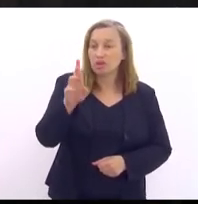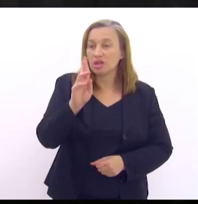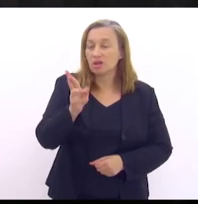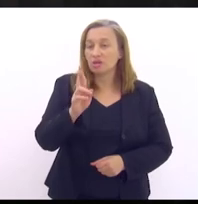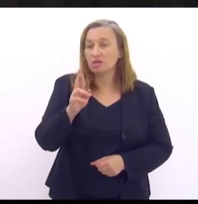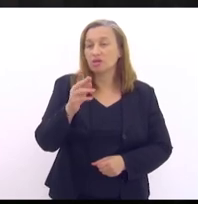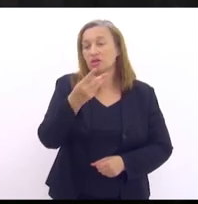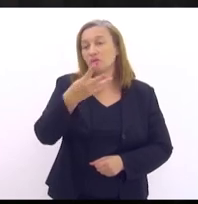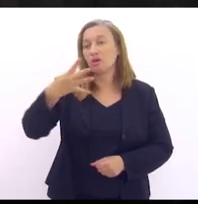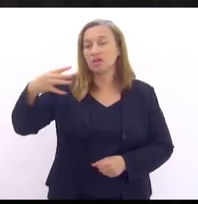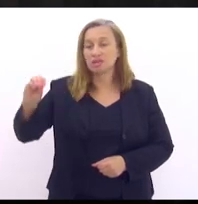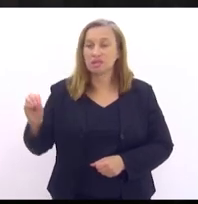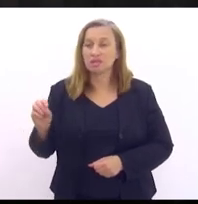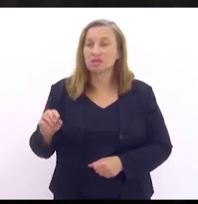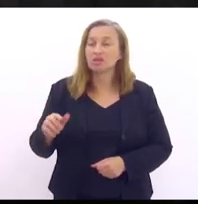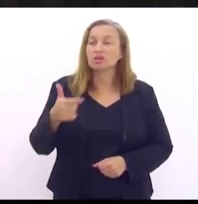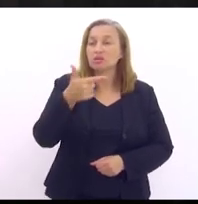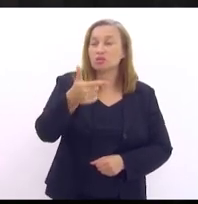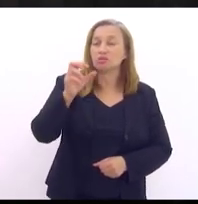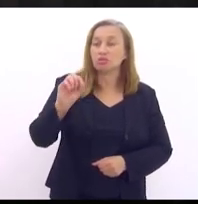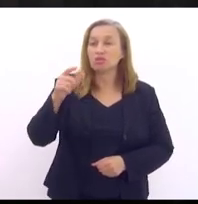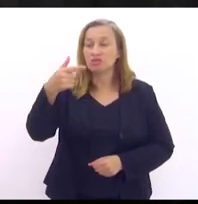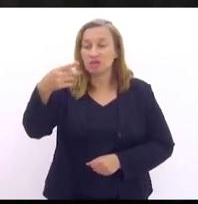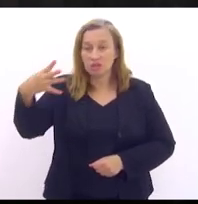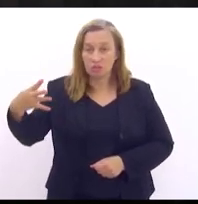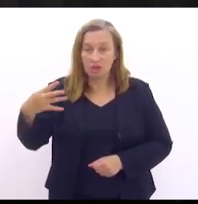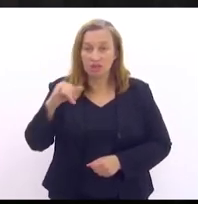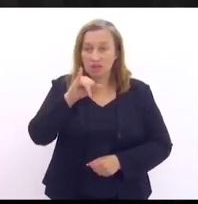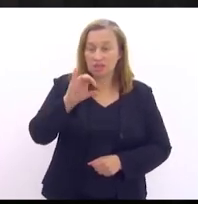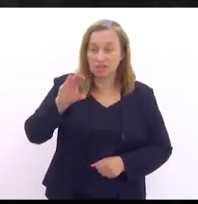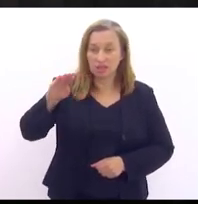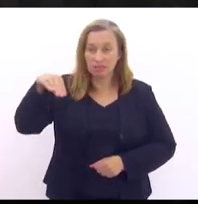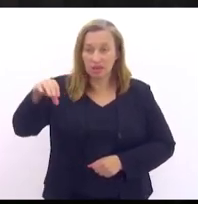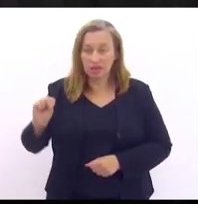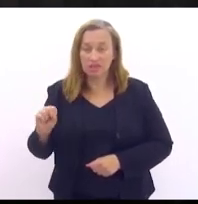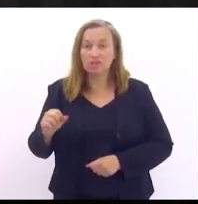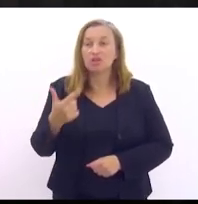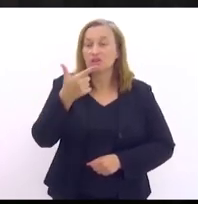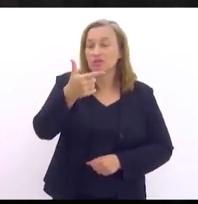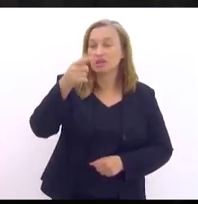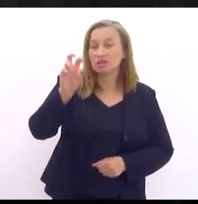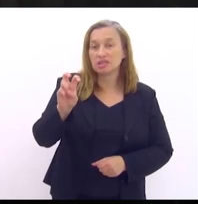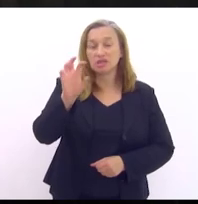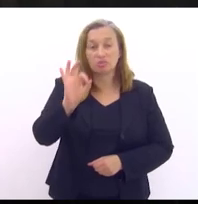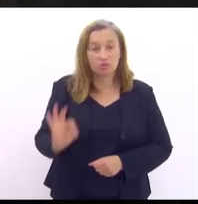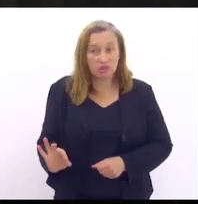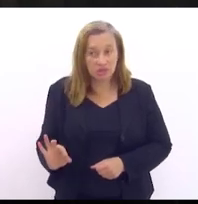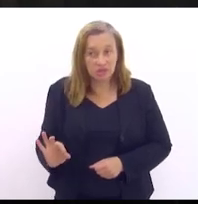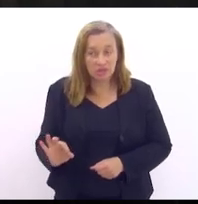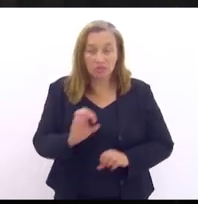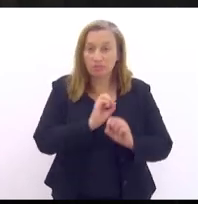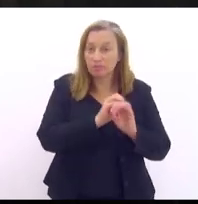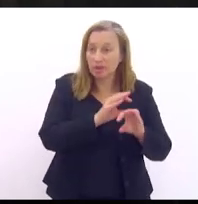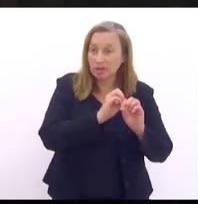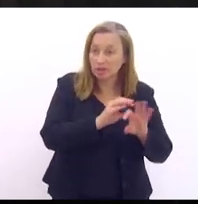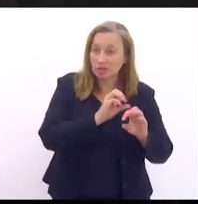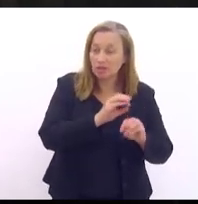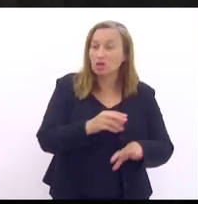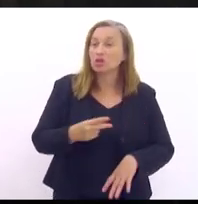1,425 bilhões em 2024 de ICMS, dos quais 25% para a educação